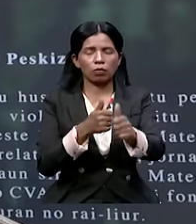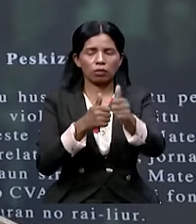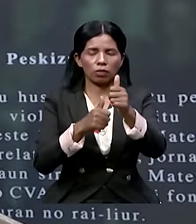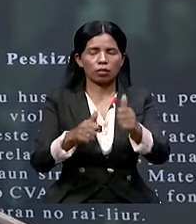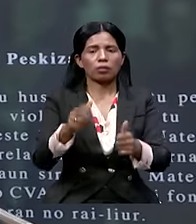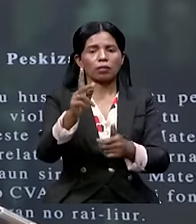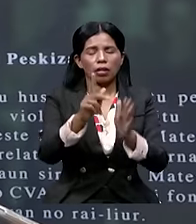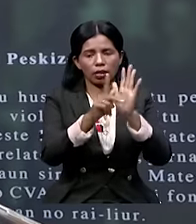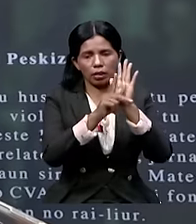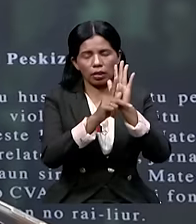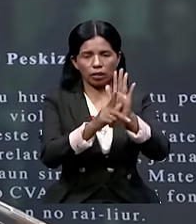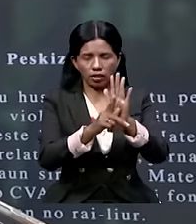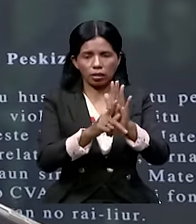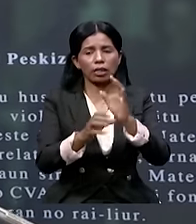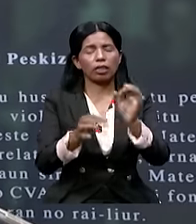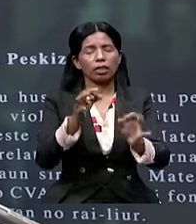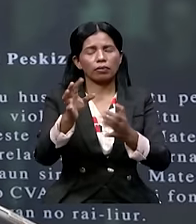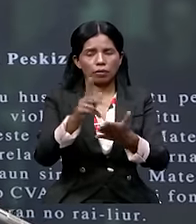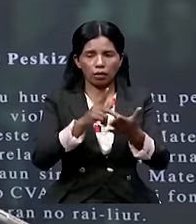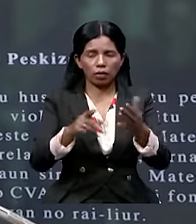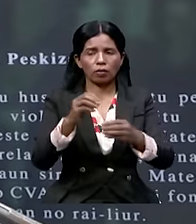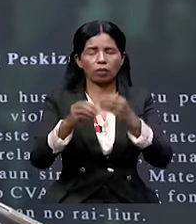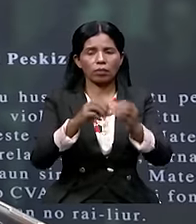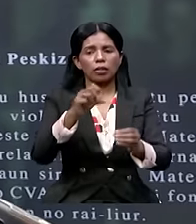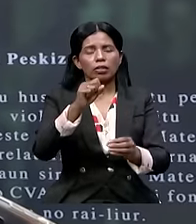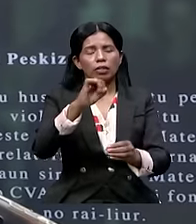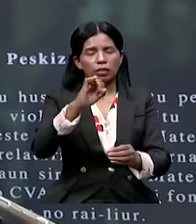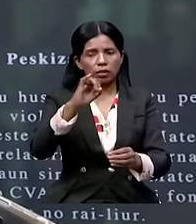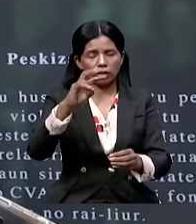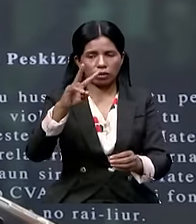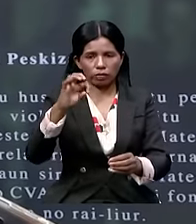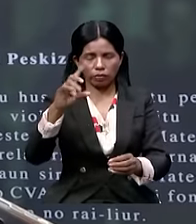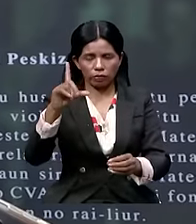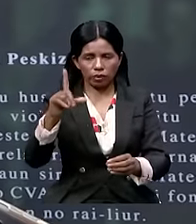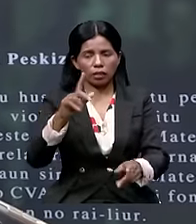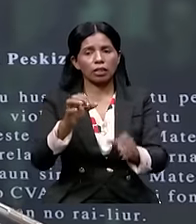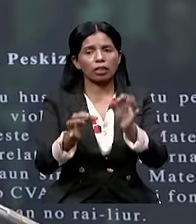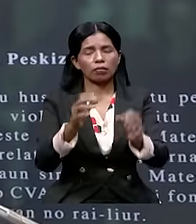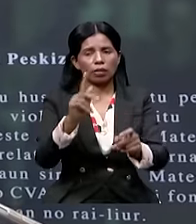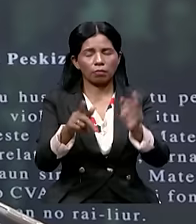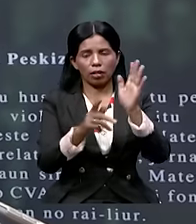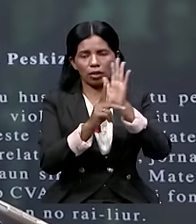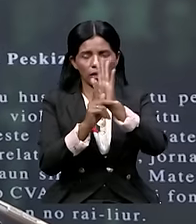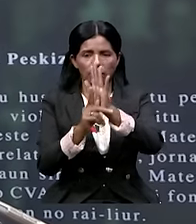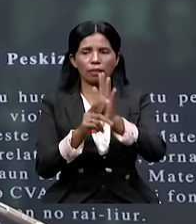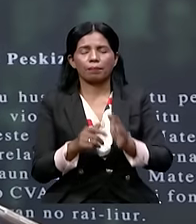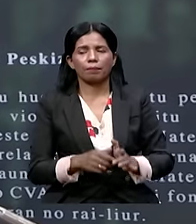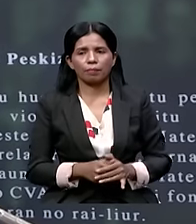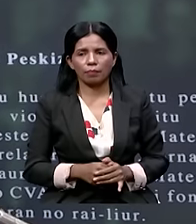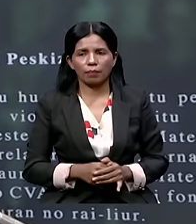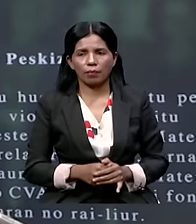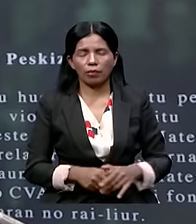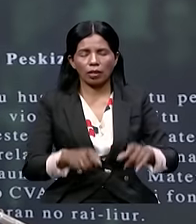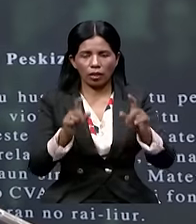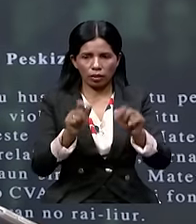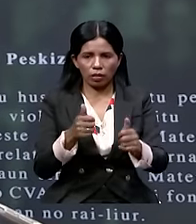crime, mas quando civil ninian, ne, quando é mahalo queixa. Então, tem que